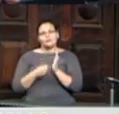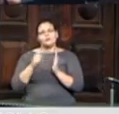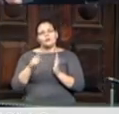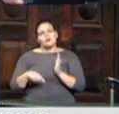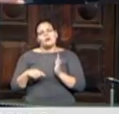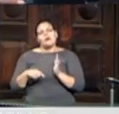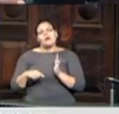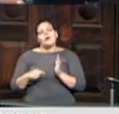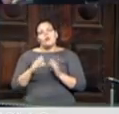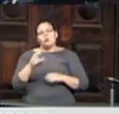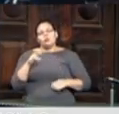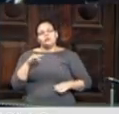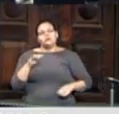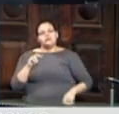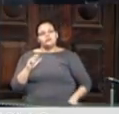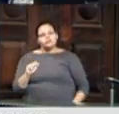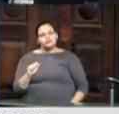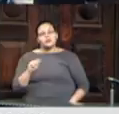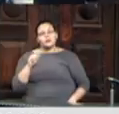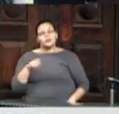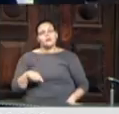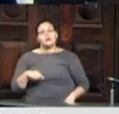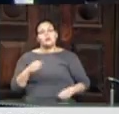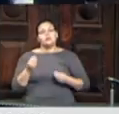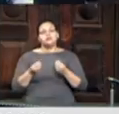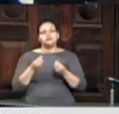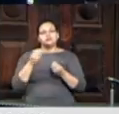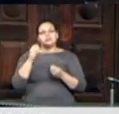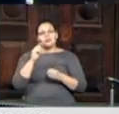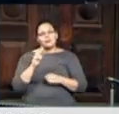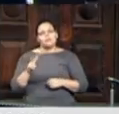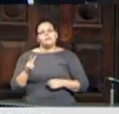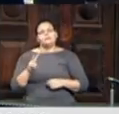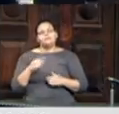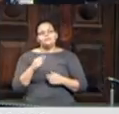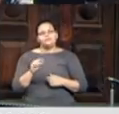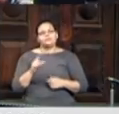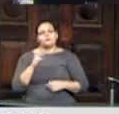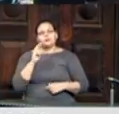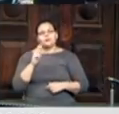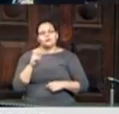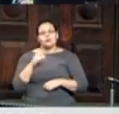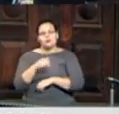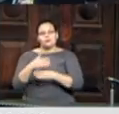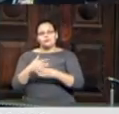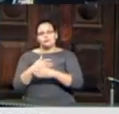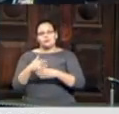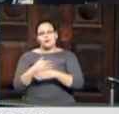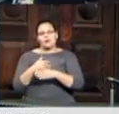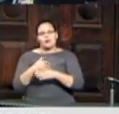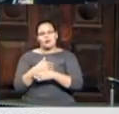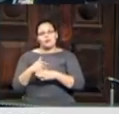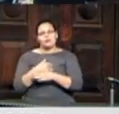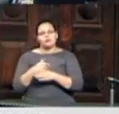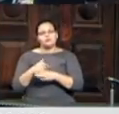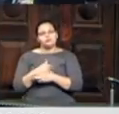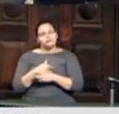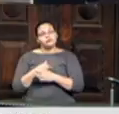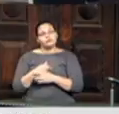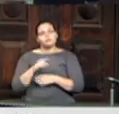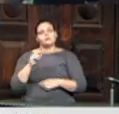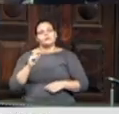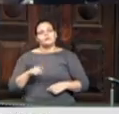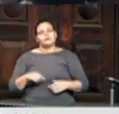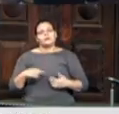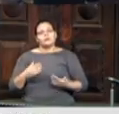cronista primicial o alvorecer daquilo que seria uma cidade. Era uma vila modestíssima, e ele